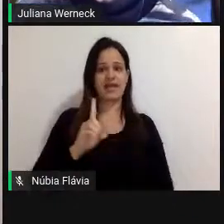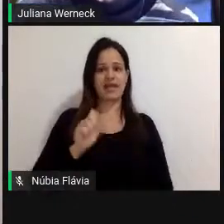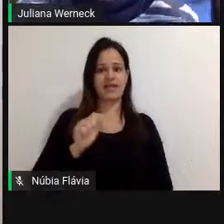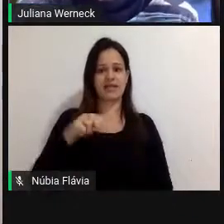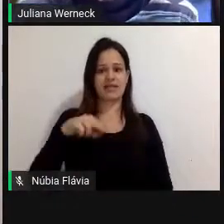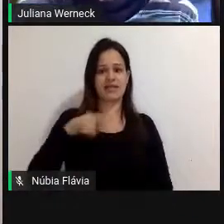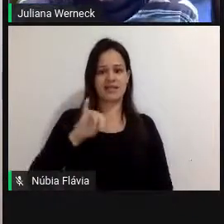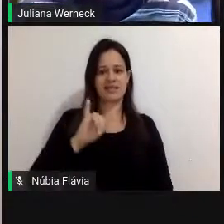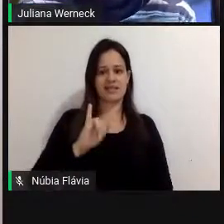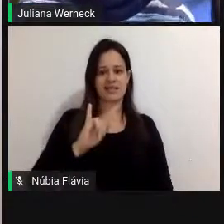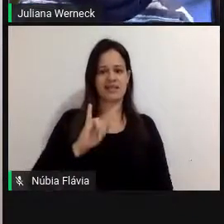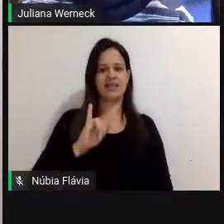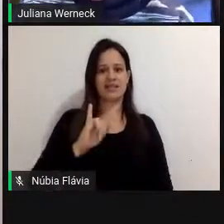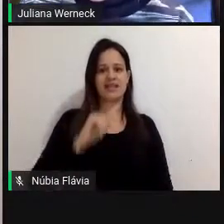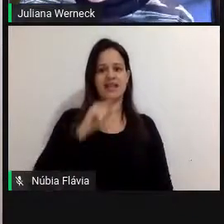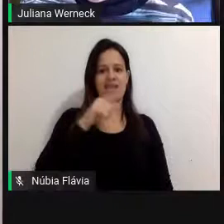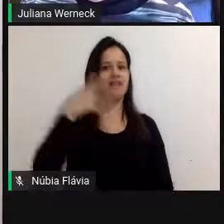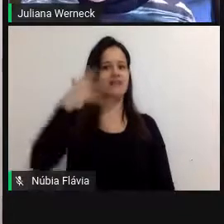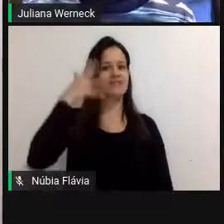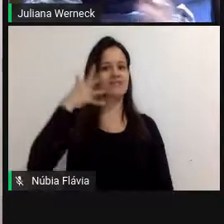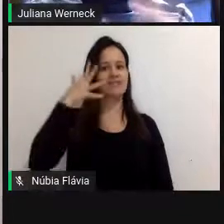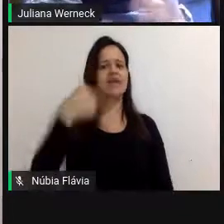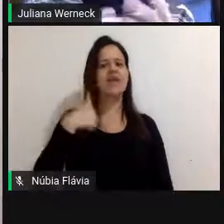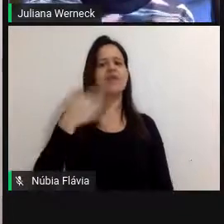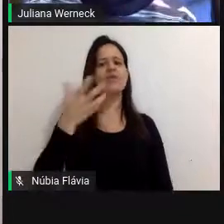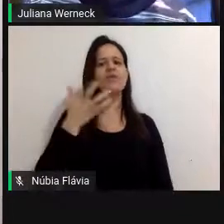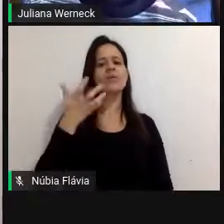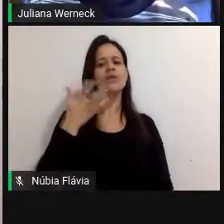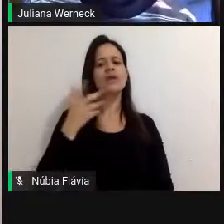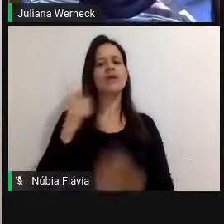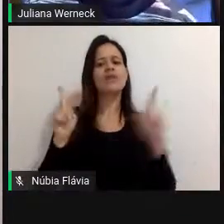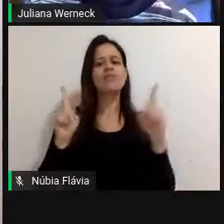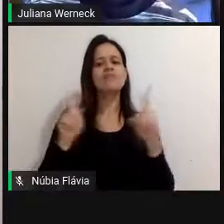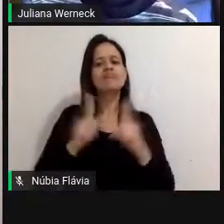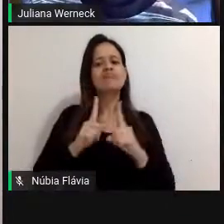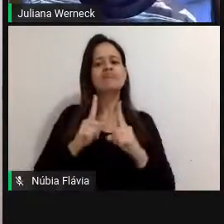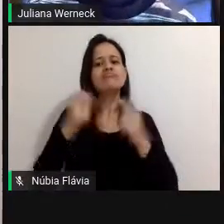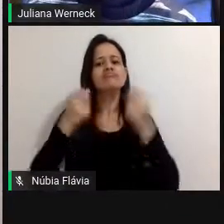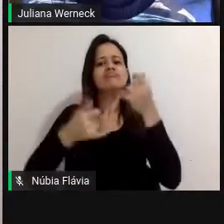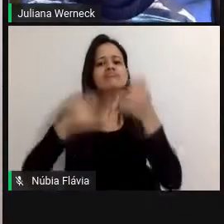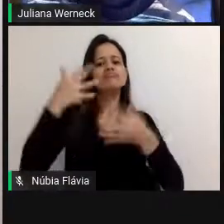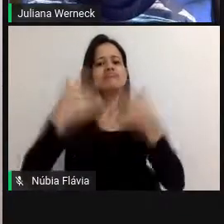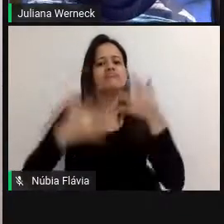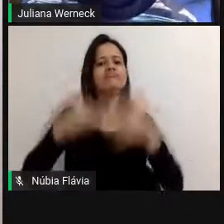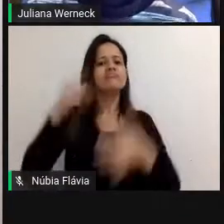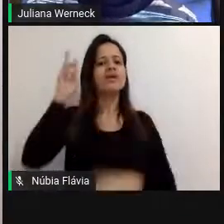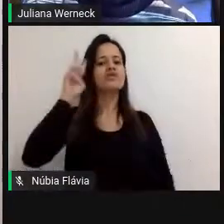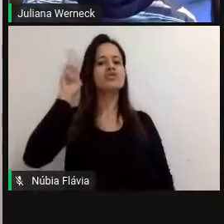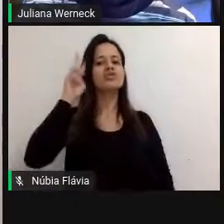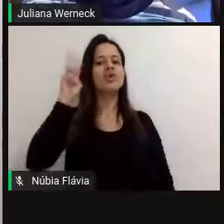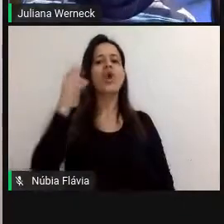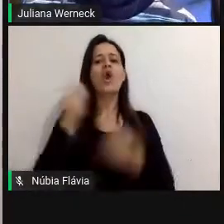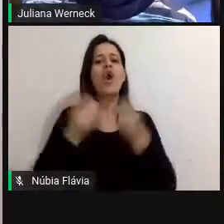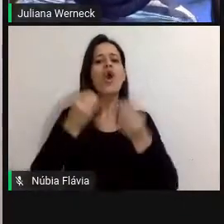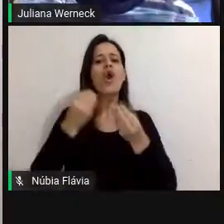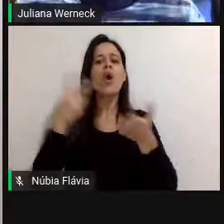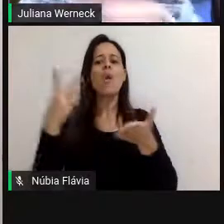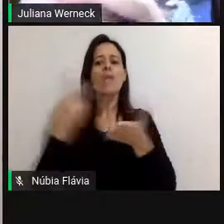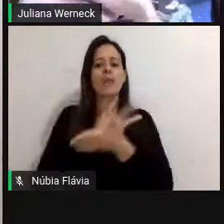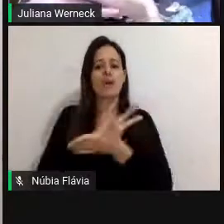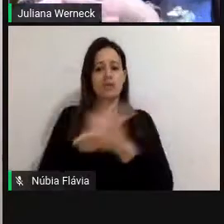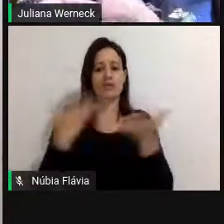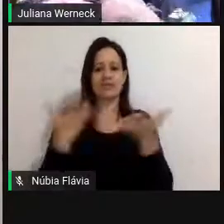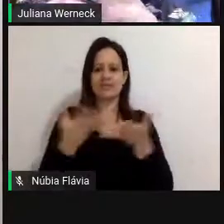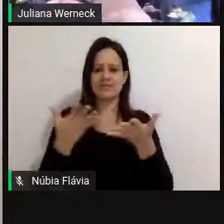razão, né, para qual estamos aqui, eu queria fazer uma breve contato para vocês rapidinho a história aqui desse evento. Na verdade,